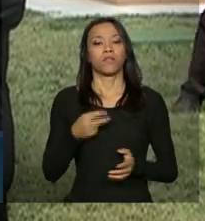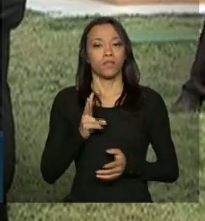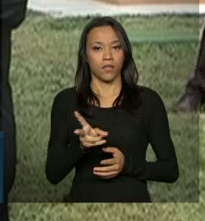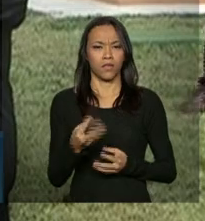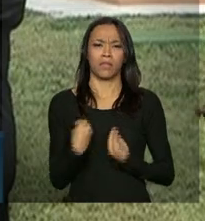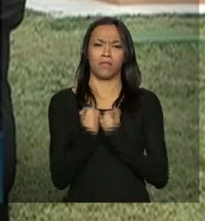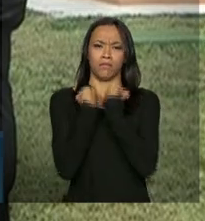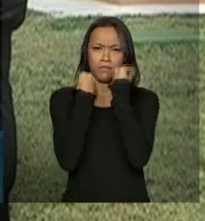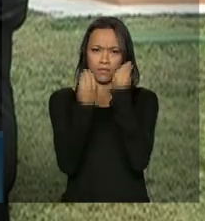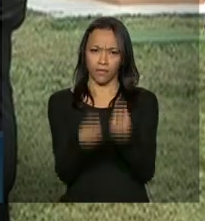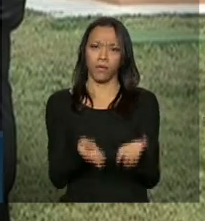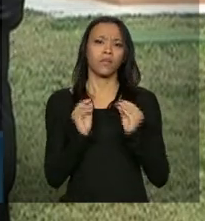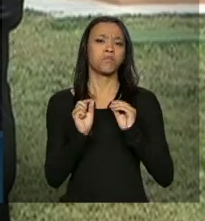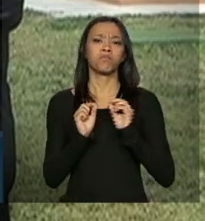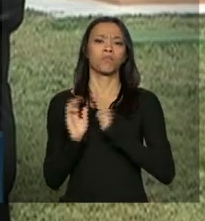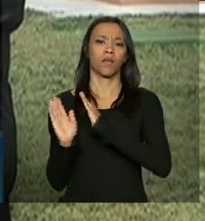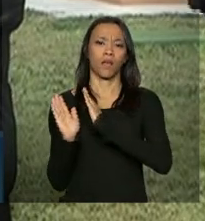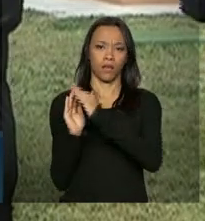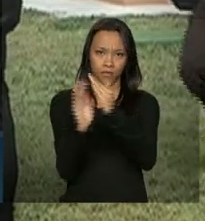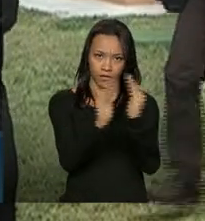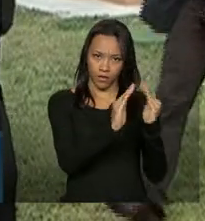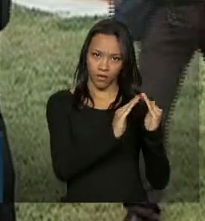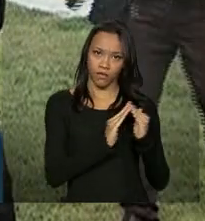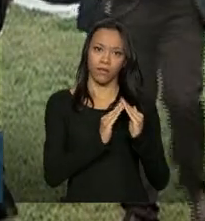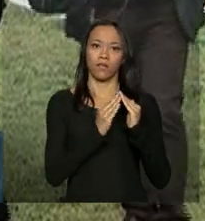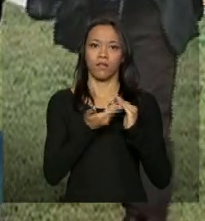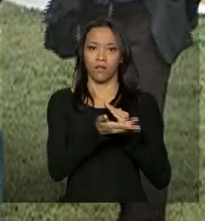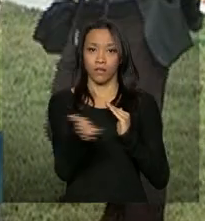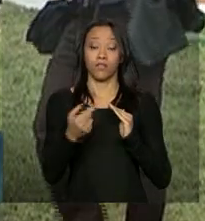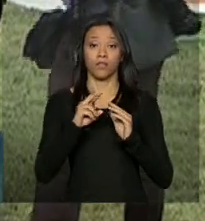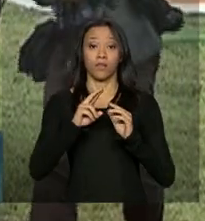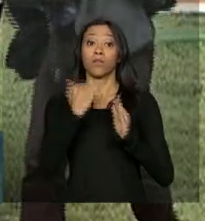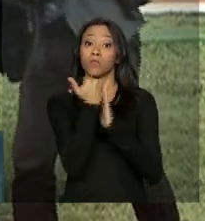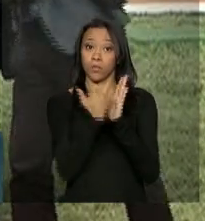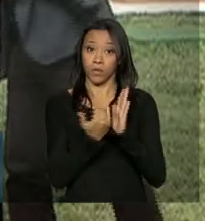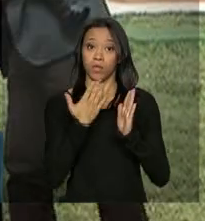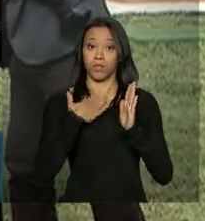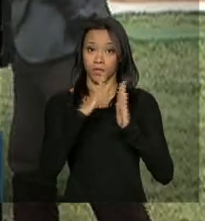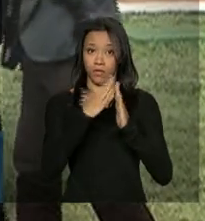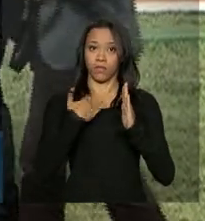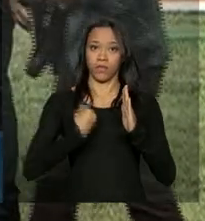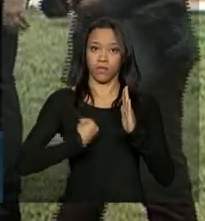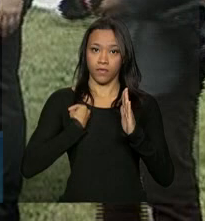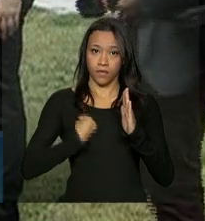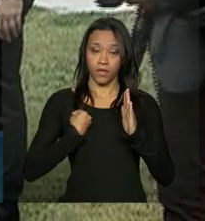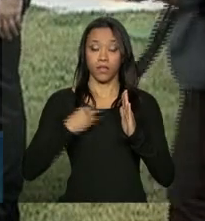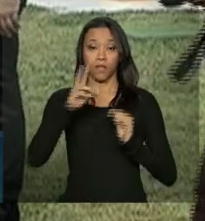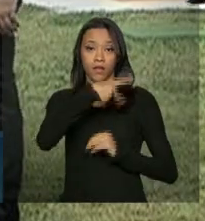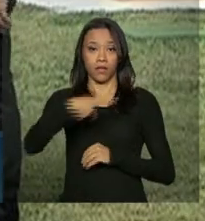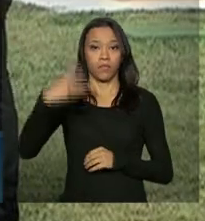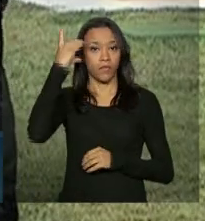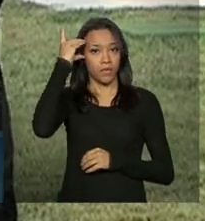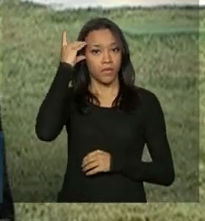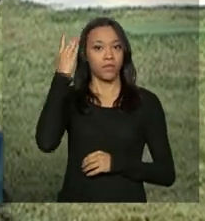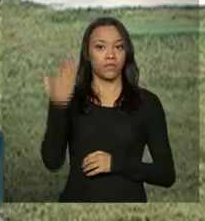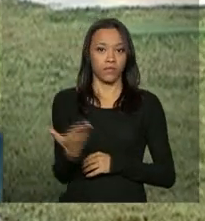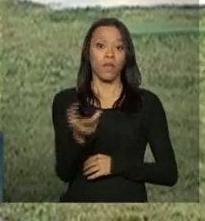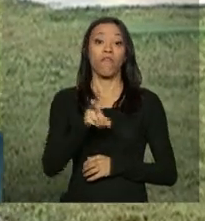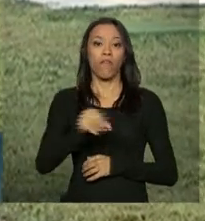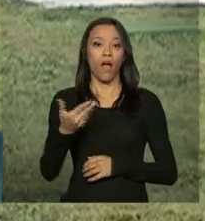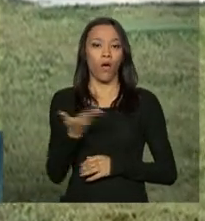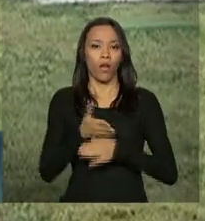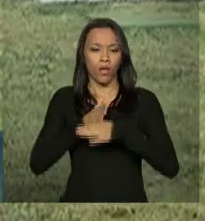entrega de residências de unidades habitacionais pelo programa Minha Casa Minha Vida a presidenta Dilma Rousseff vai